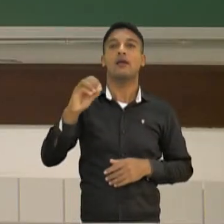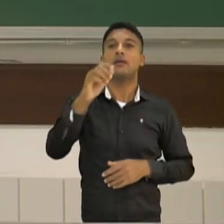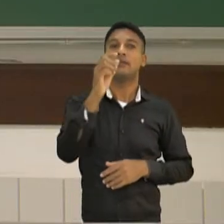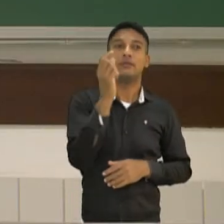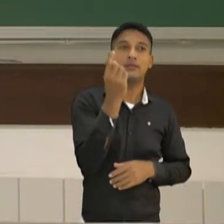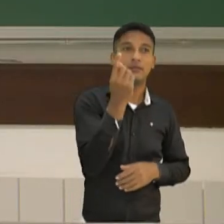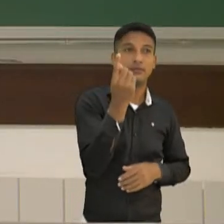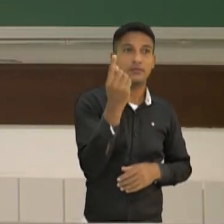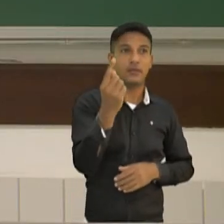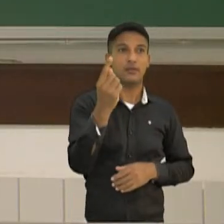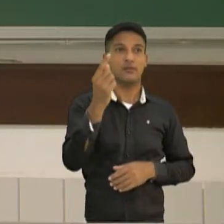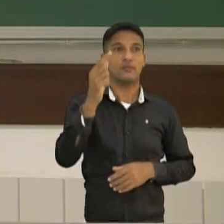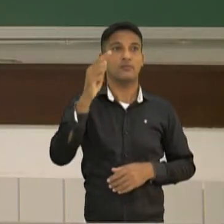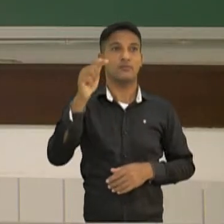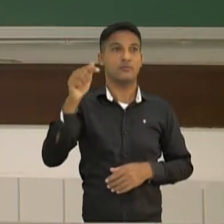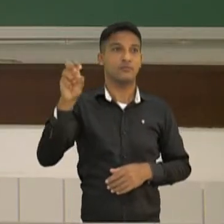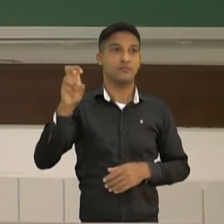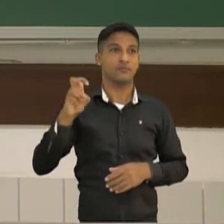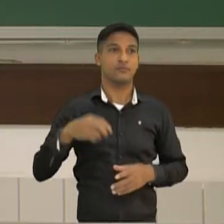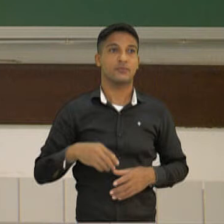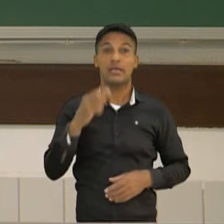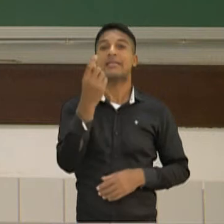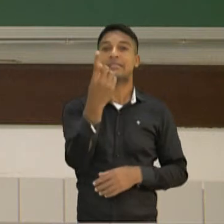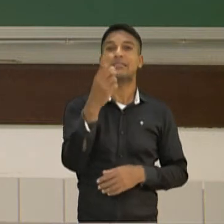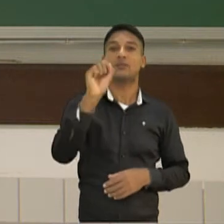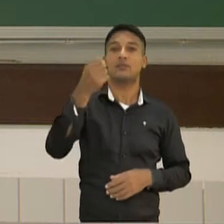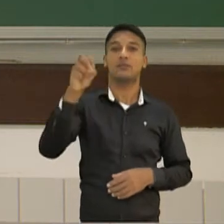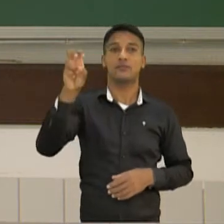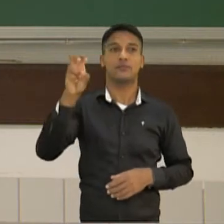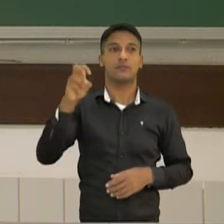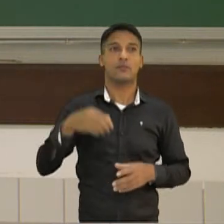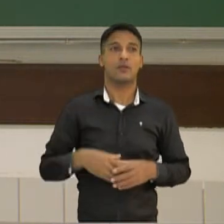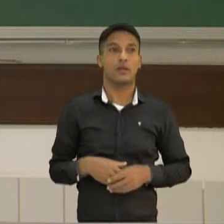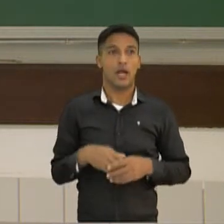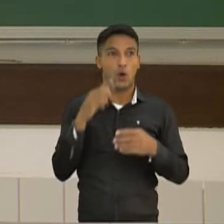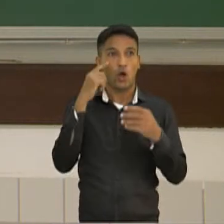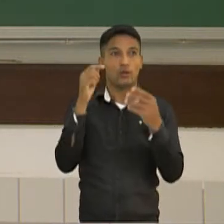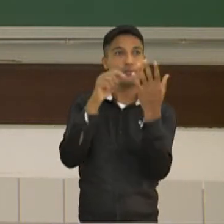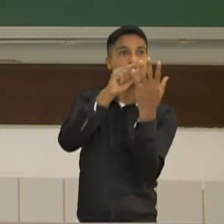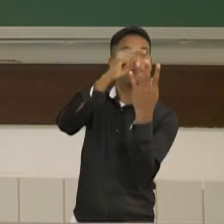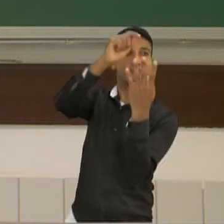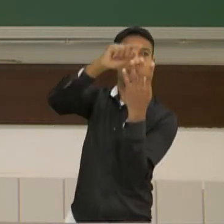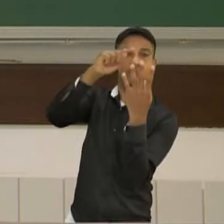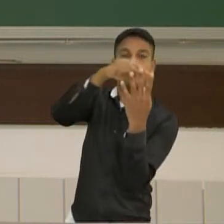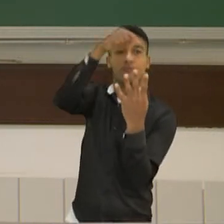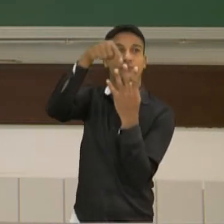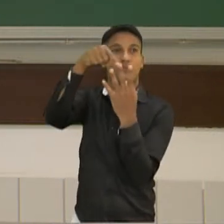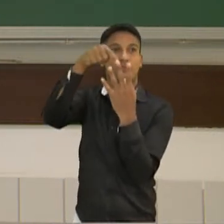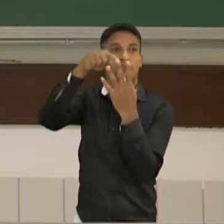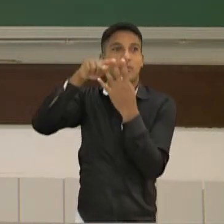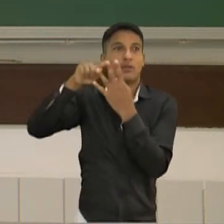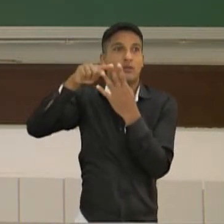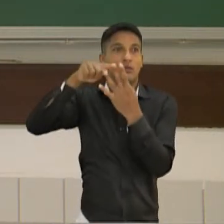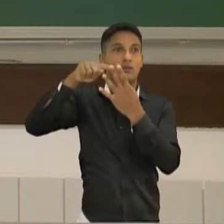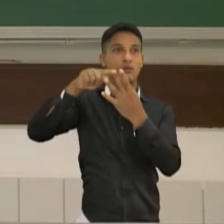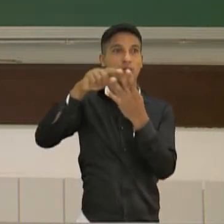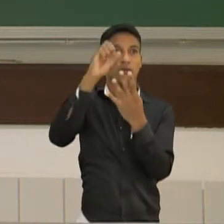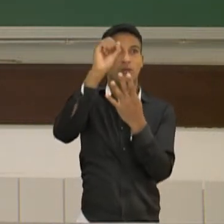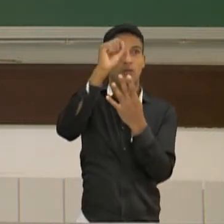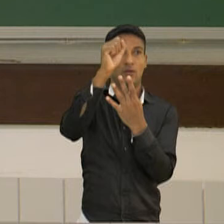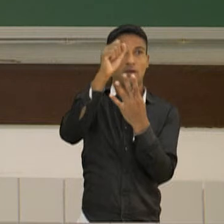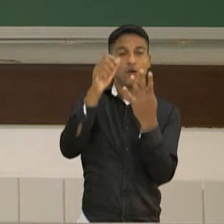para o próximo, que é quem? Dezena. Porque se eu colocar mais do que uma centena aqui, por exemplo, se eu colocasse